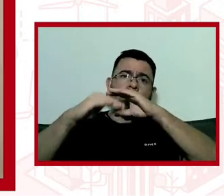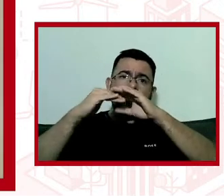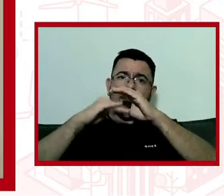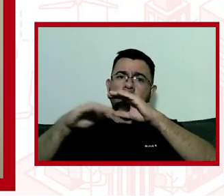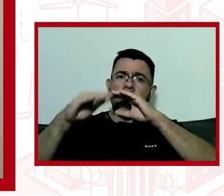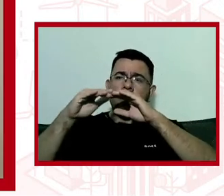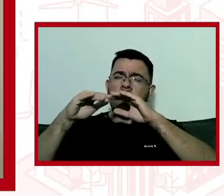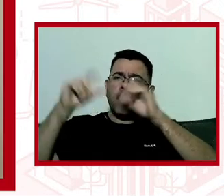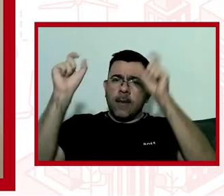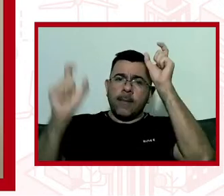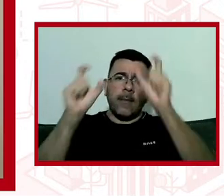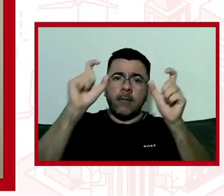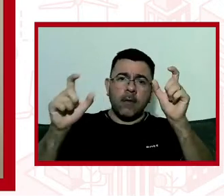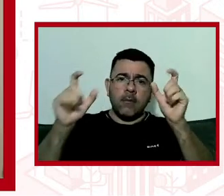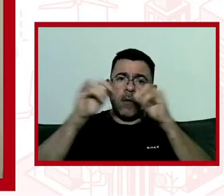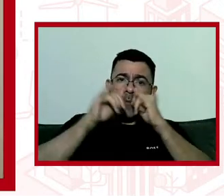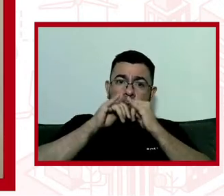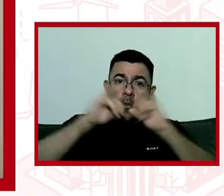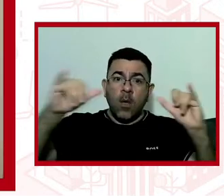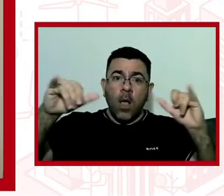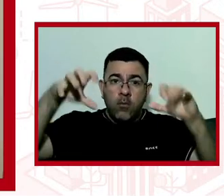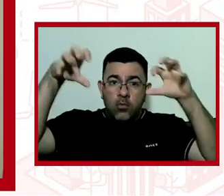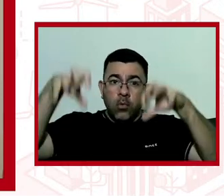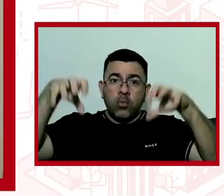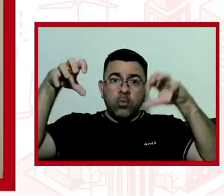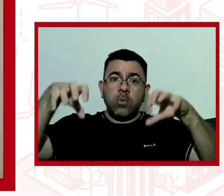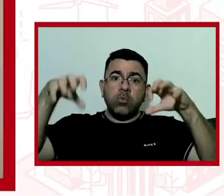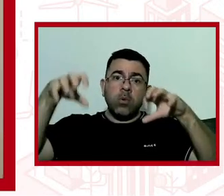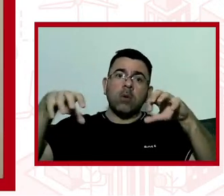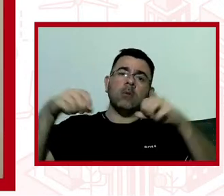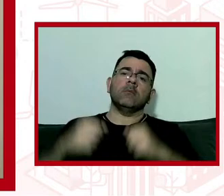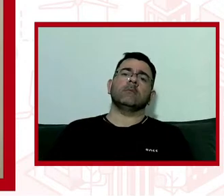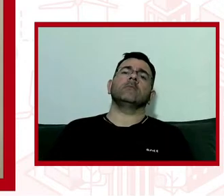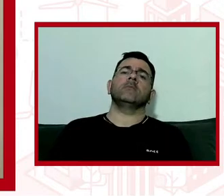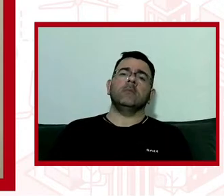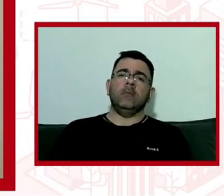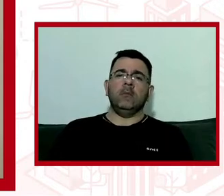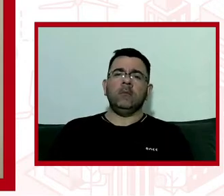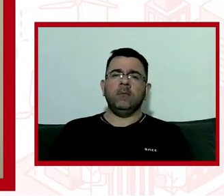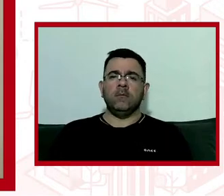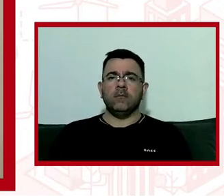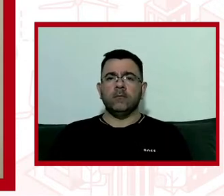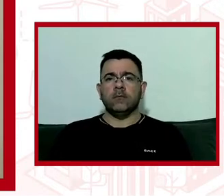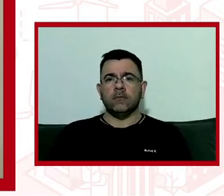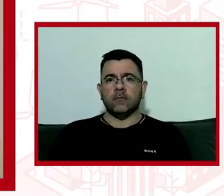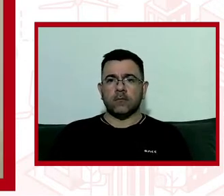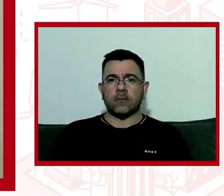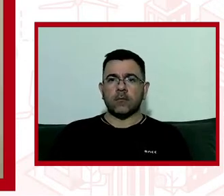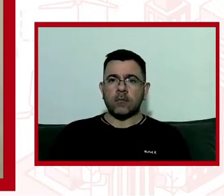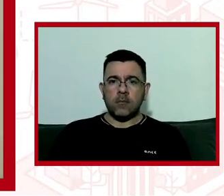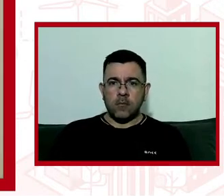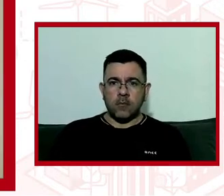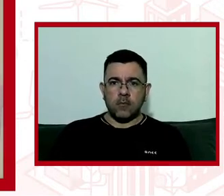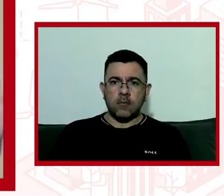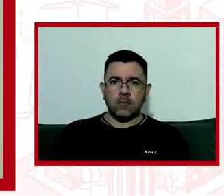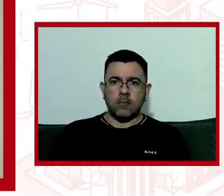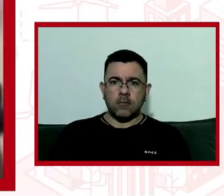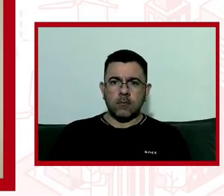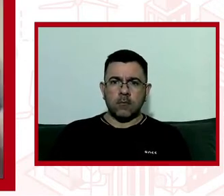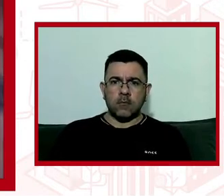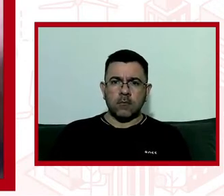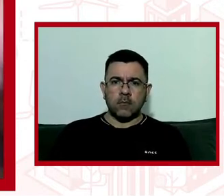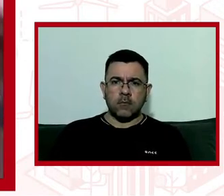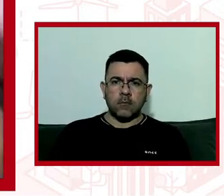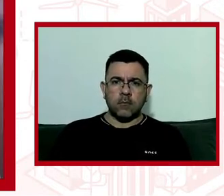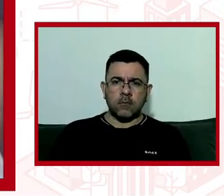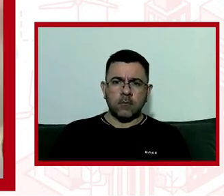por WhatsApp ela recebe Qual é o abrigo mais perto da casa dela ela recebe o o literalmente o